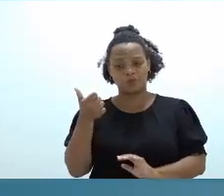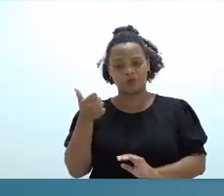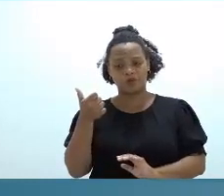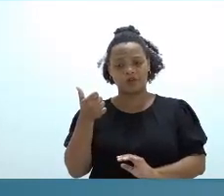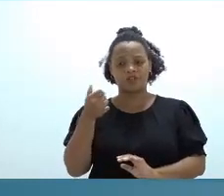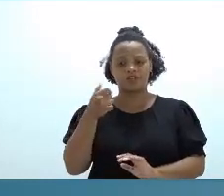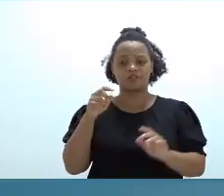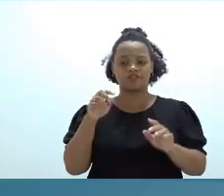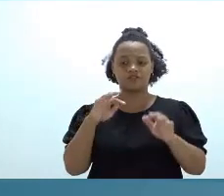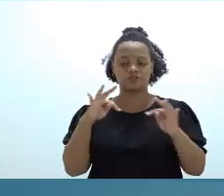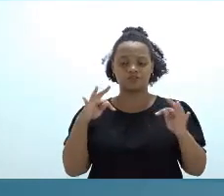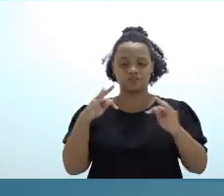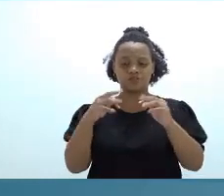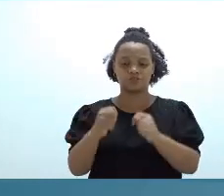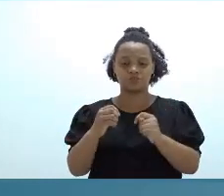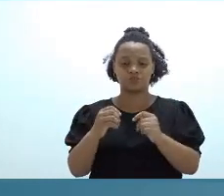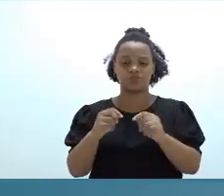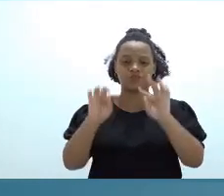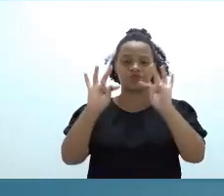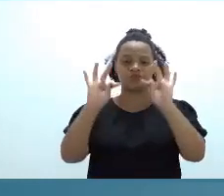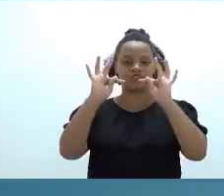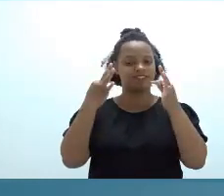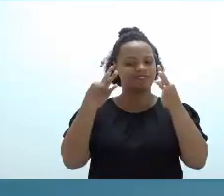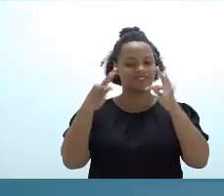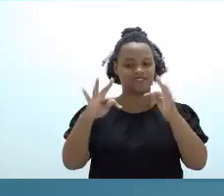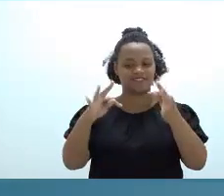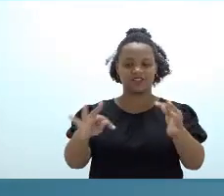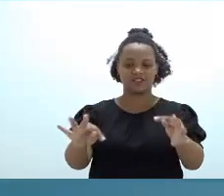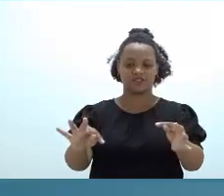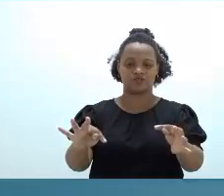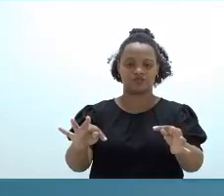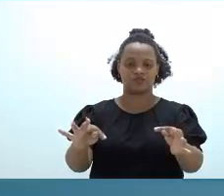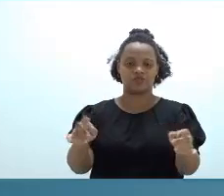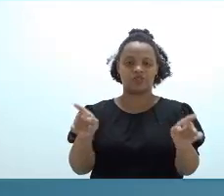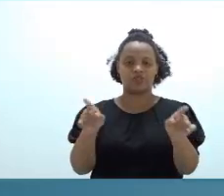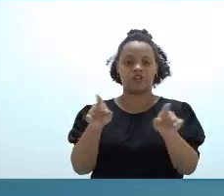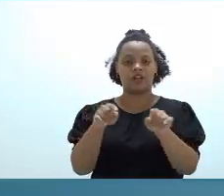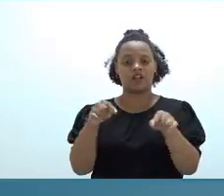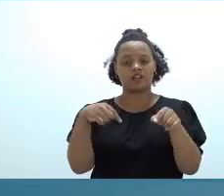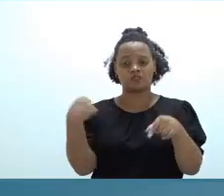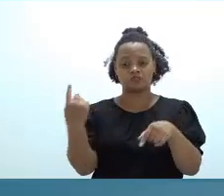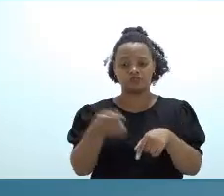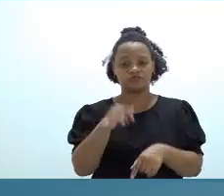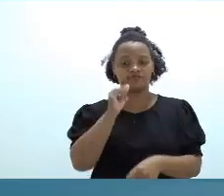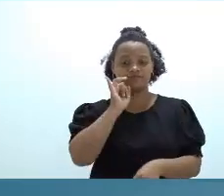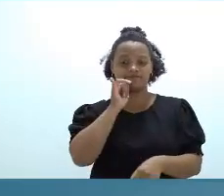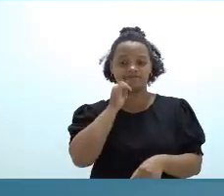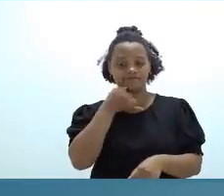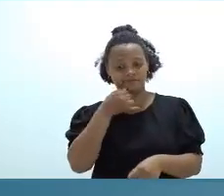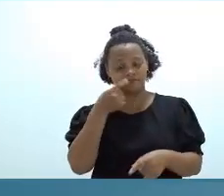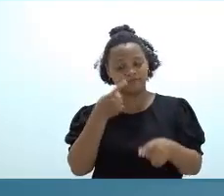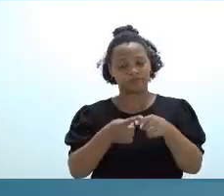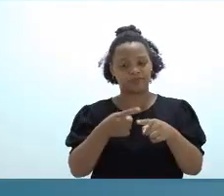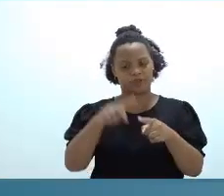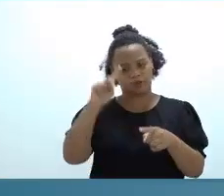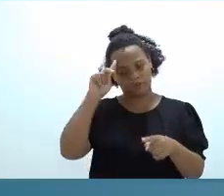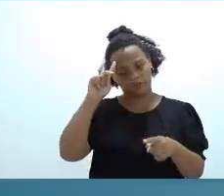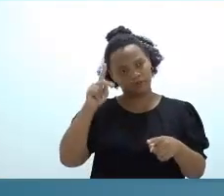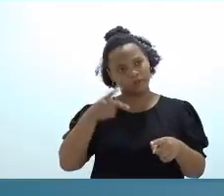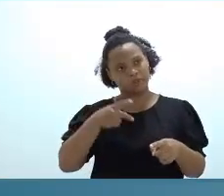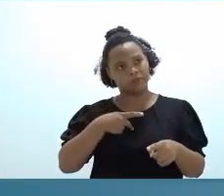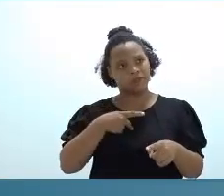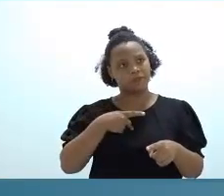para nós é motivo de tristeza, porque, particularmente, eu comungo